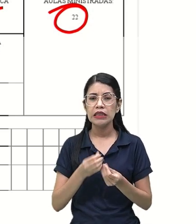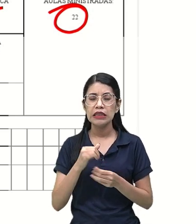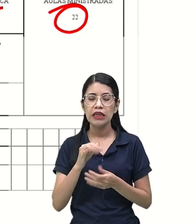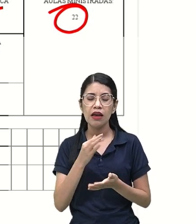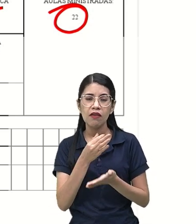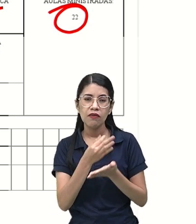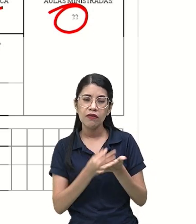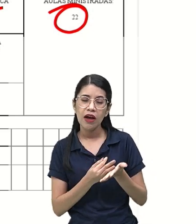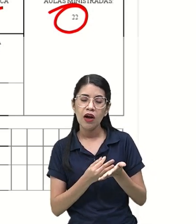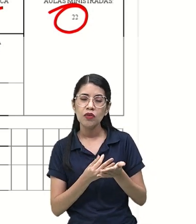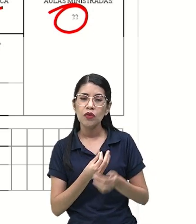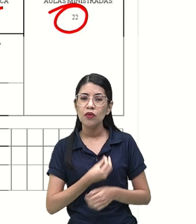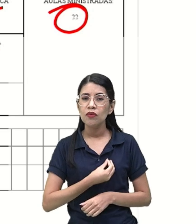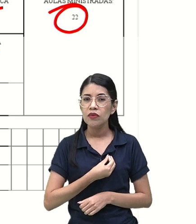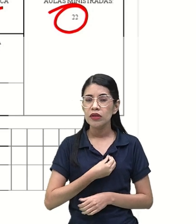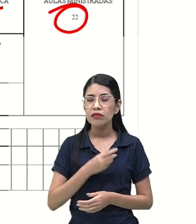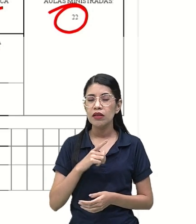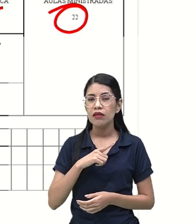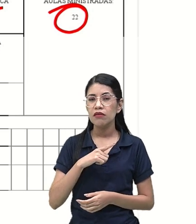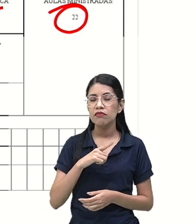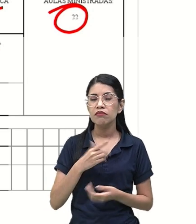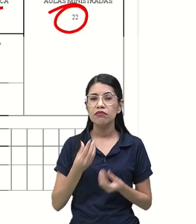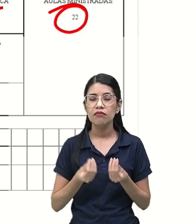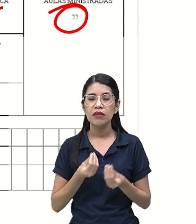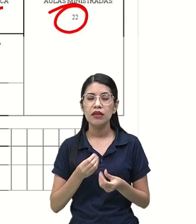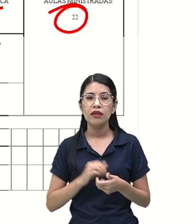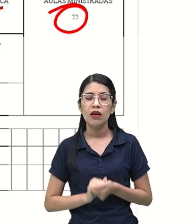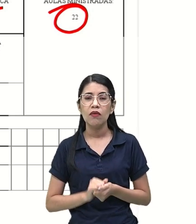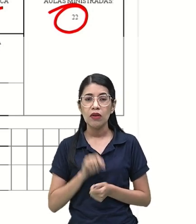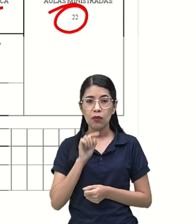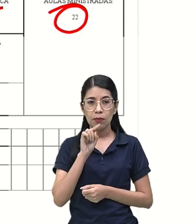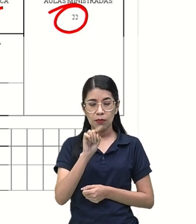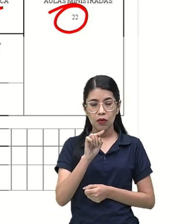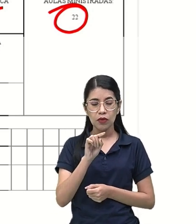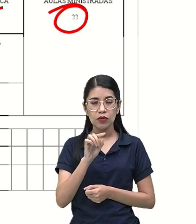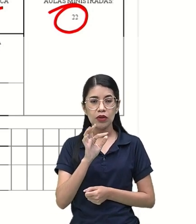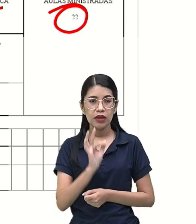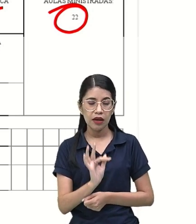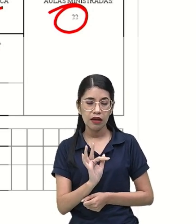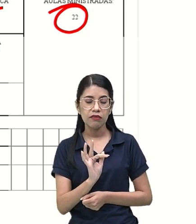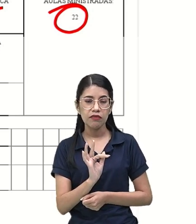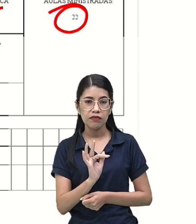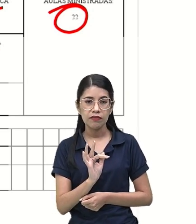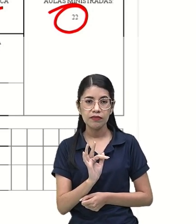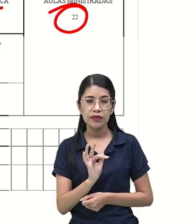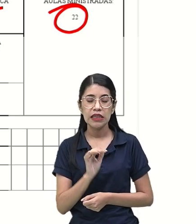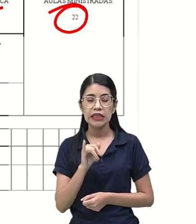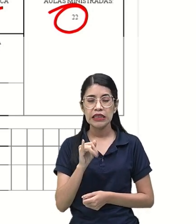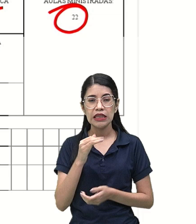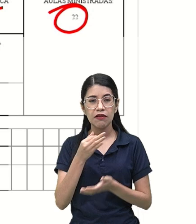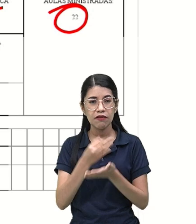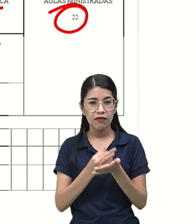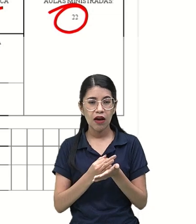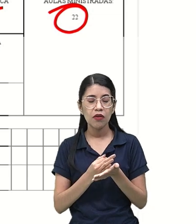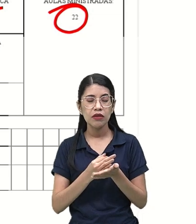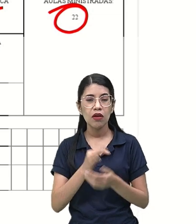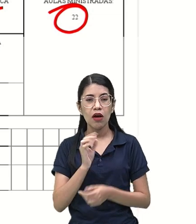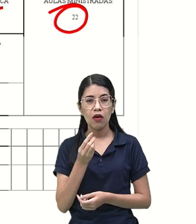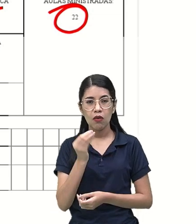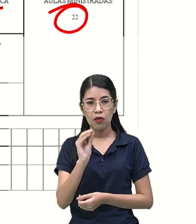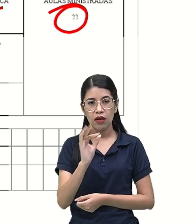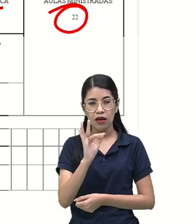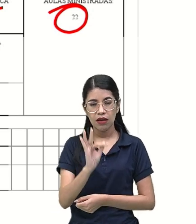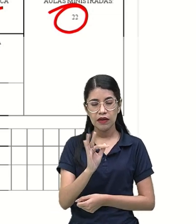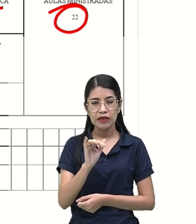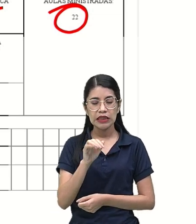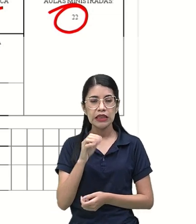falta, né, Keila? A presença é o pontinho e a falta é o F. Não esqueçam, professores, de, no final, fazer o